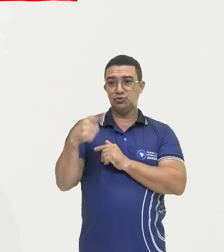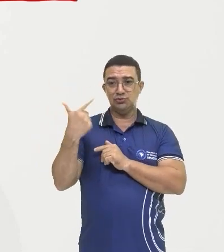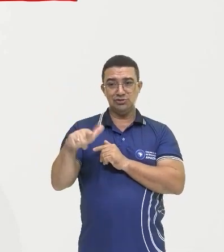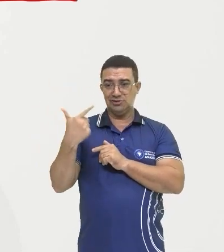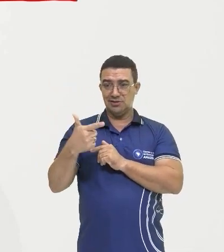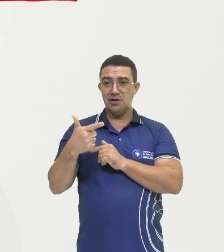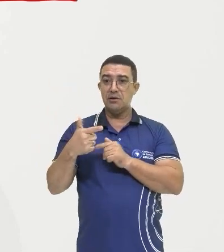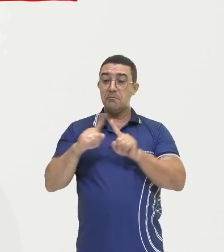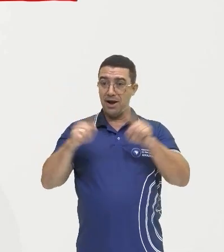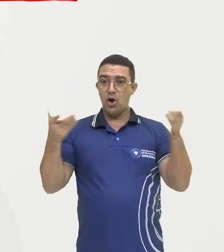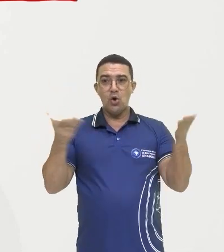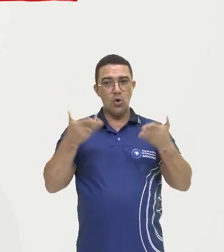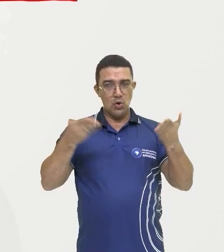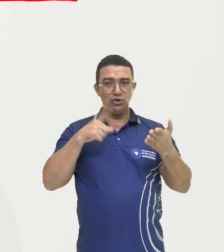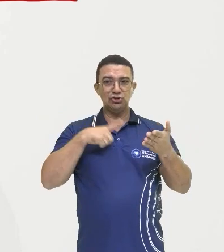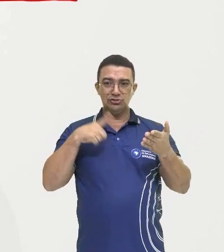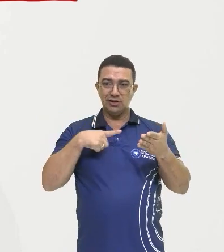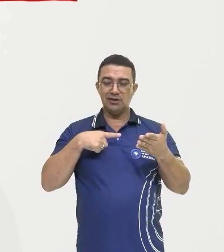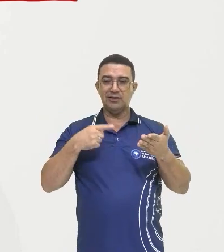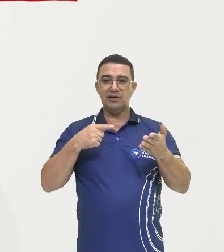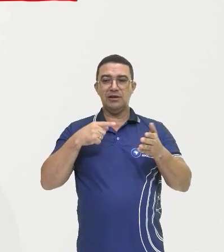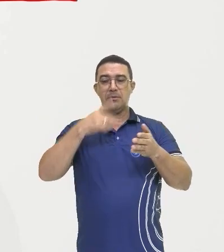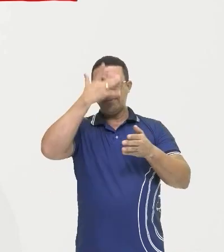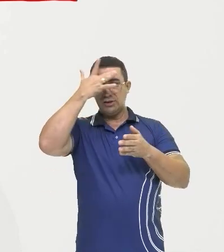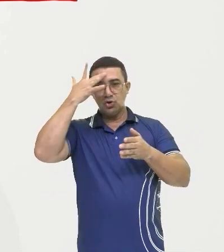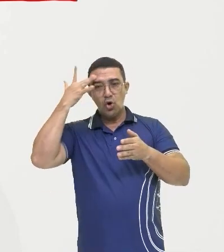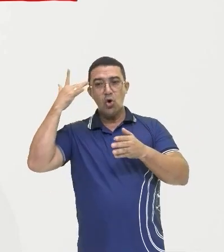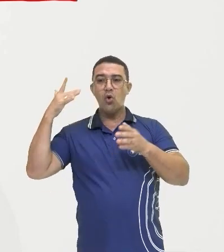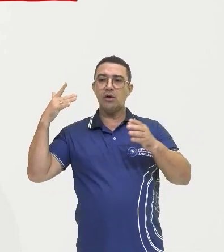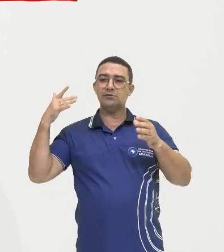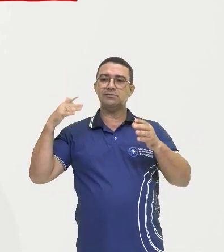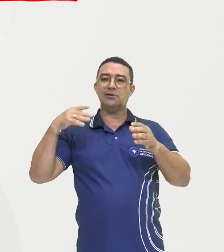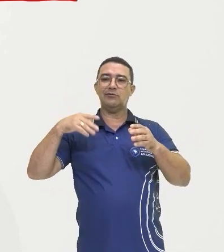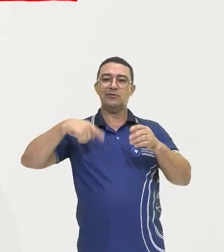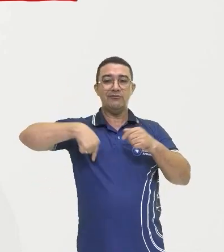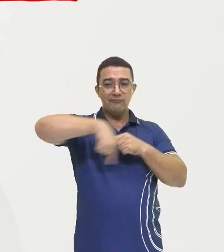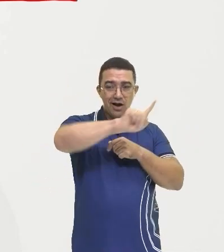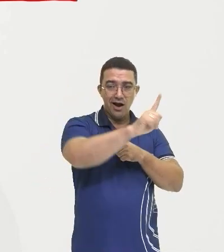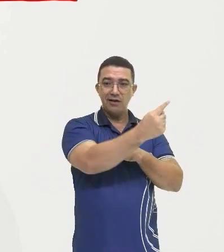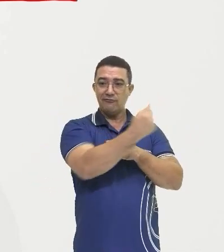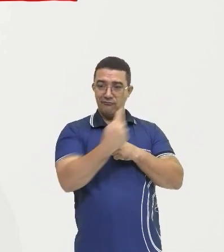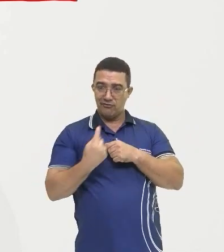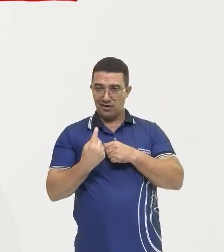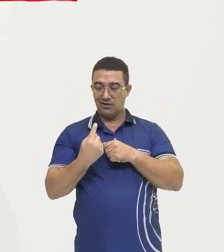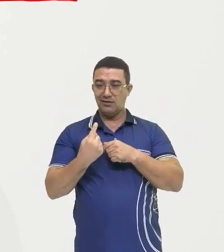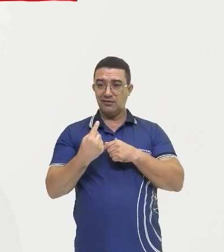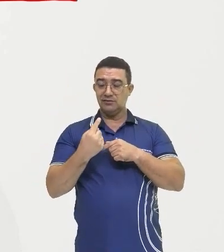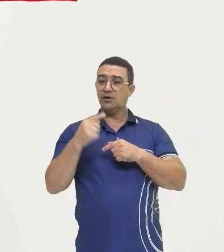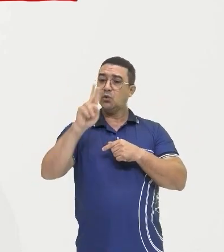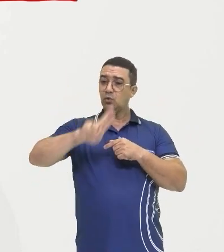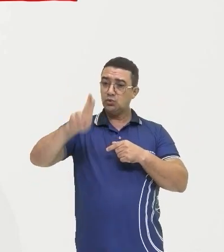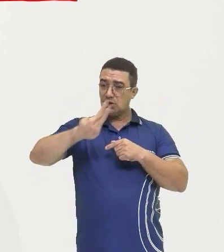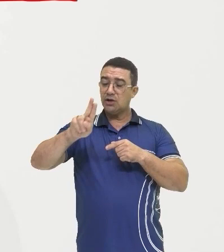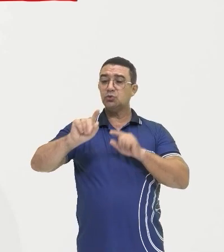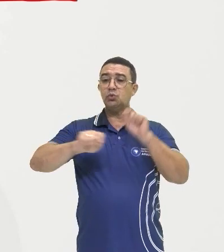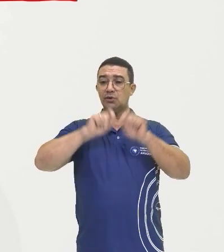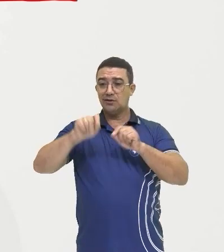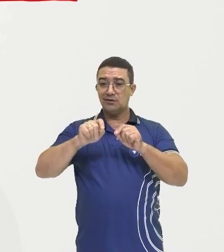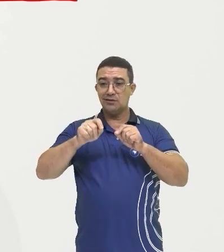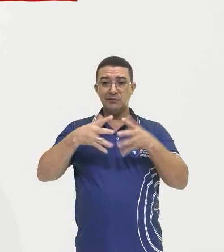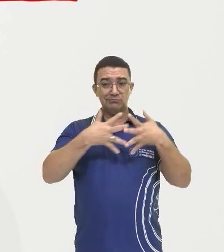transportes, como a gente conhece hoje, esse deslocamento de pessoas e de mercadorias, que é o cerne dessa questão aqui, ele